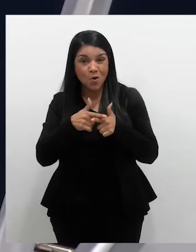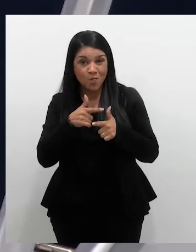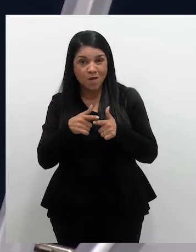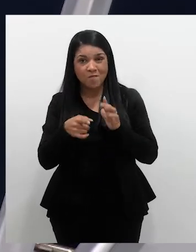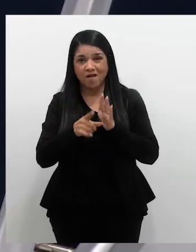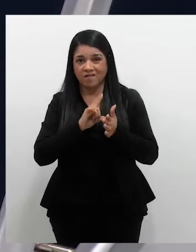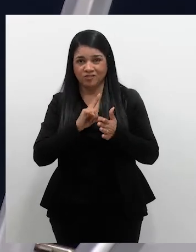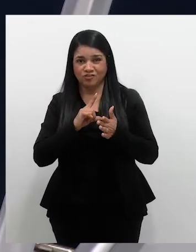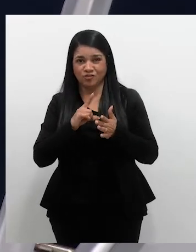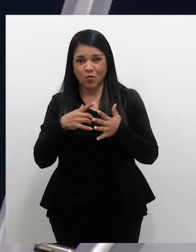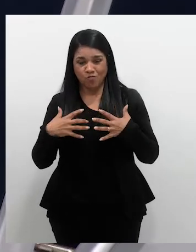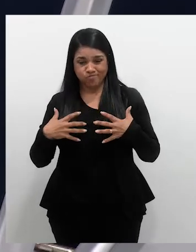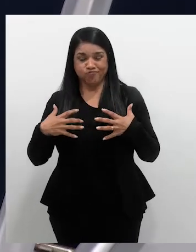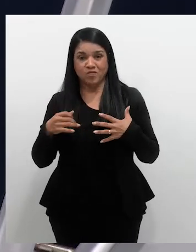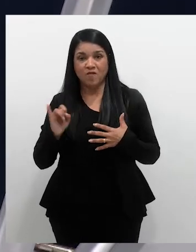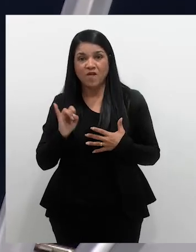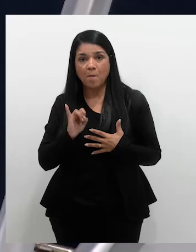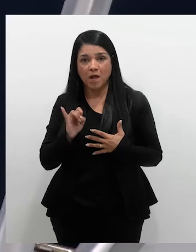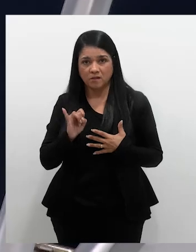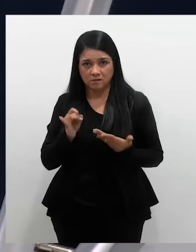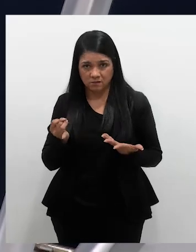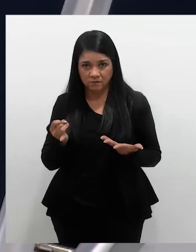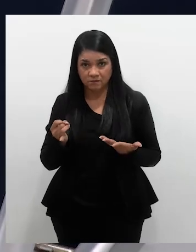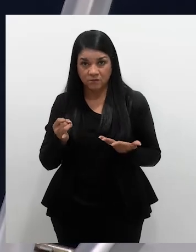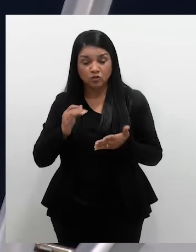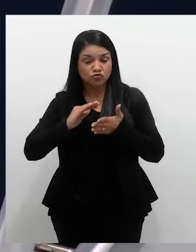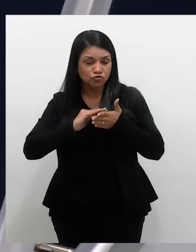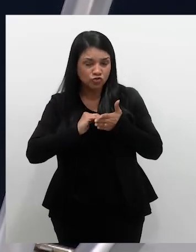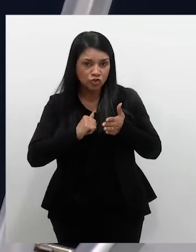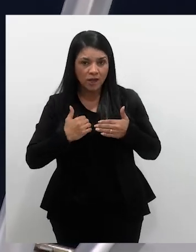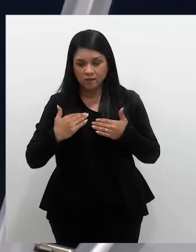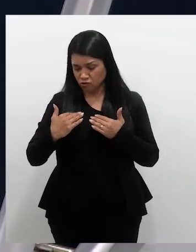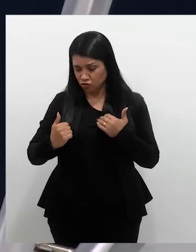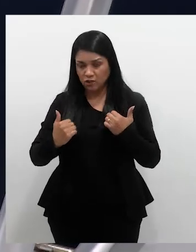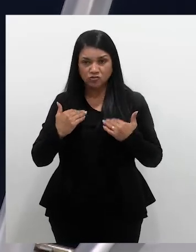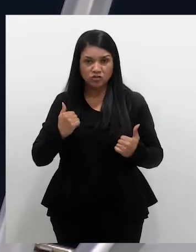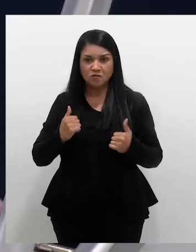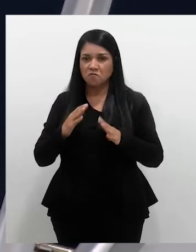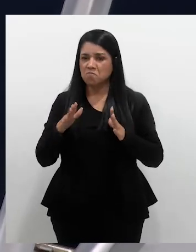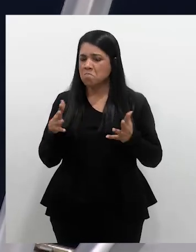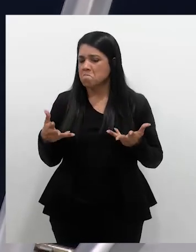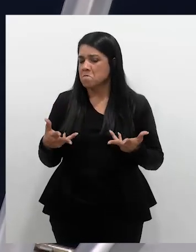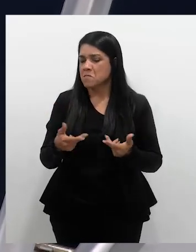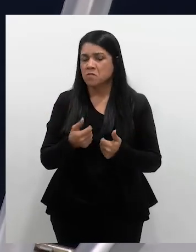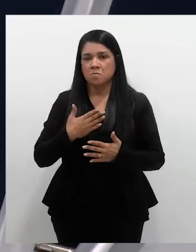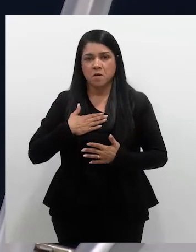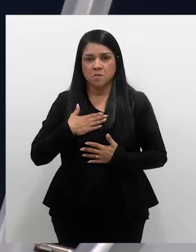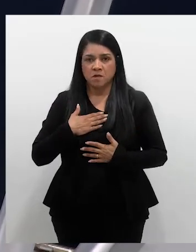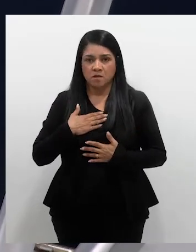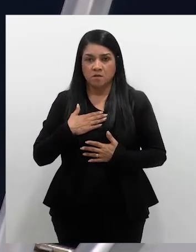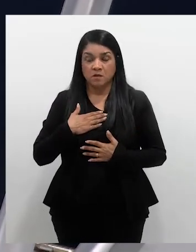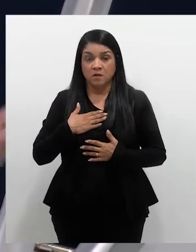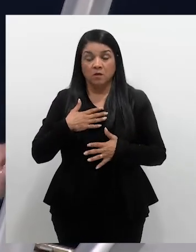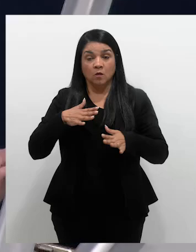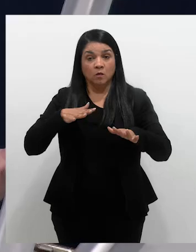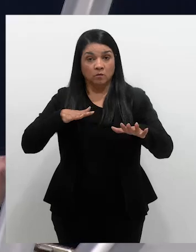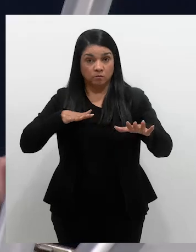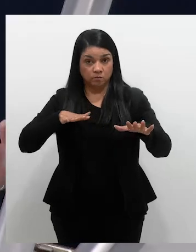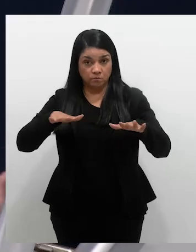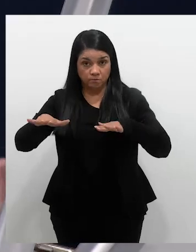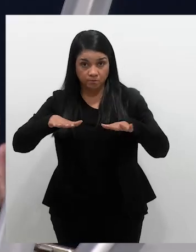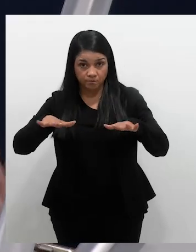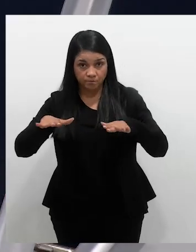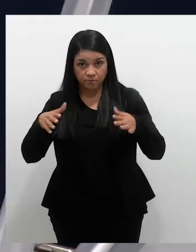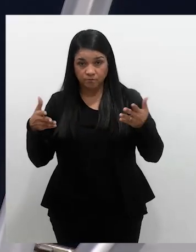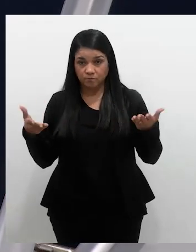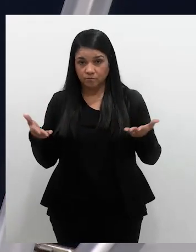estava me deixando inflamada, né? E eu tirei, foi maravilhoso para mim. Então, eu acho que esse movimento que